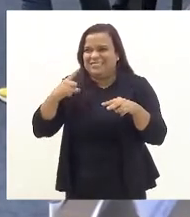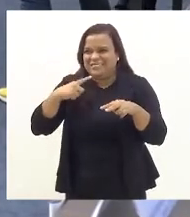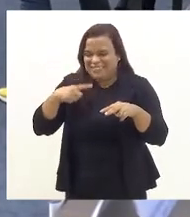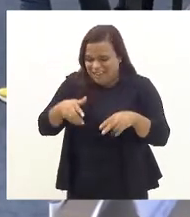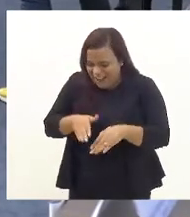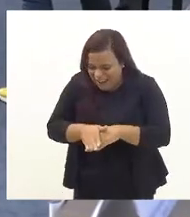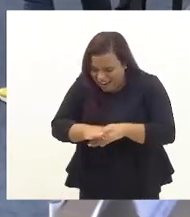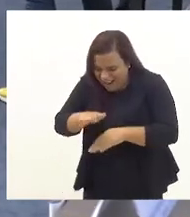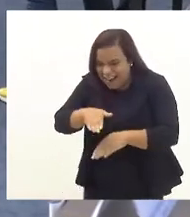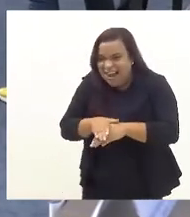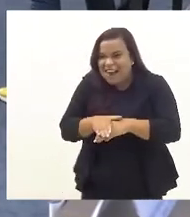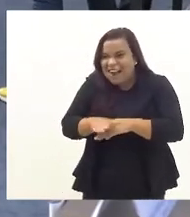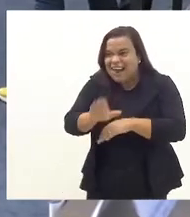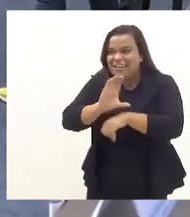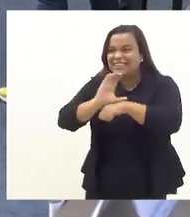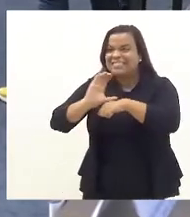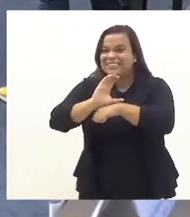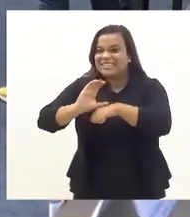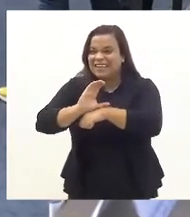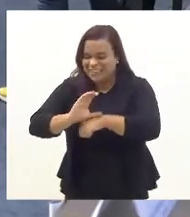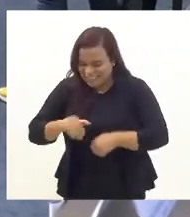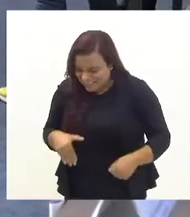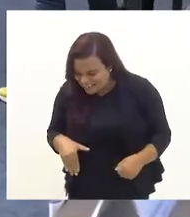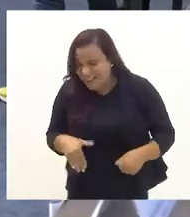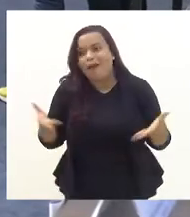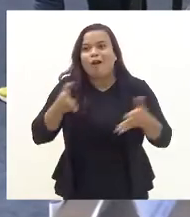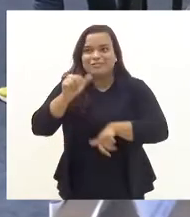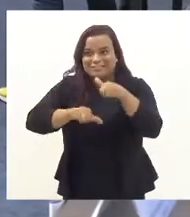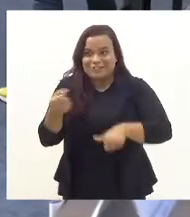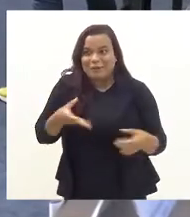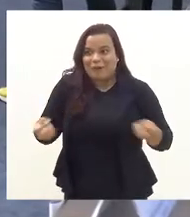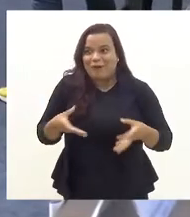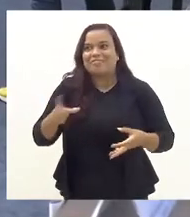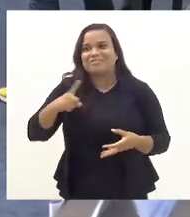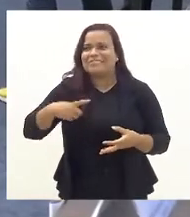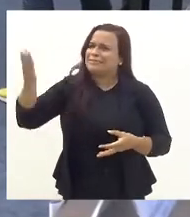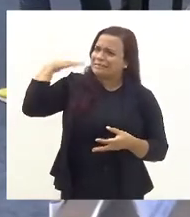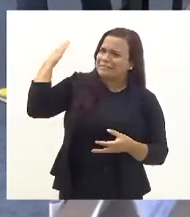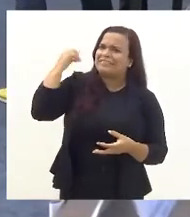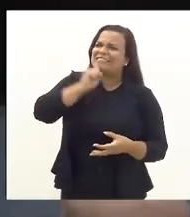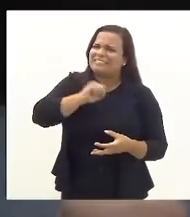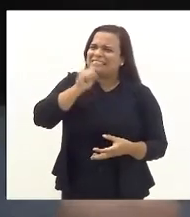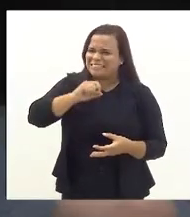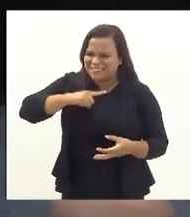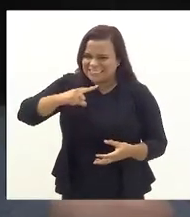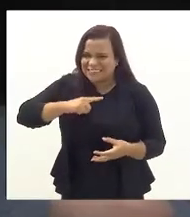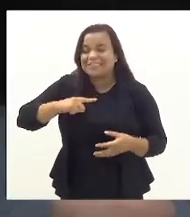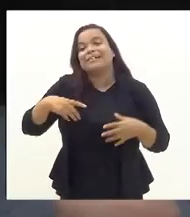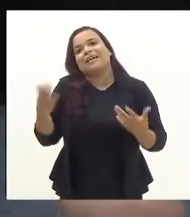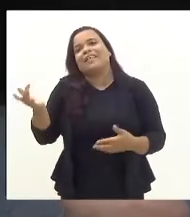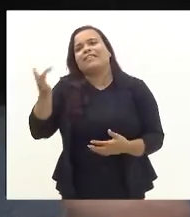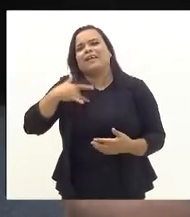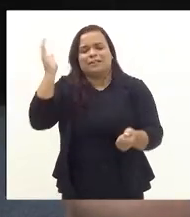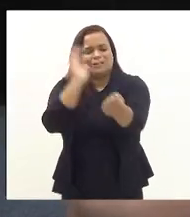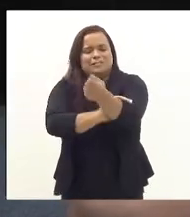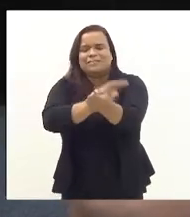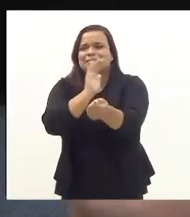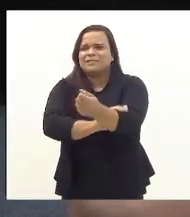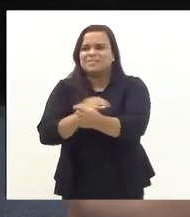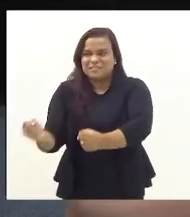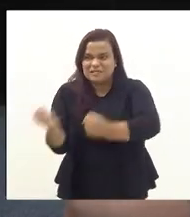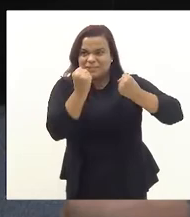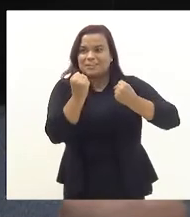concreto, né, hoje em dia está tudo modernizado, né, mas enfim, a gente tem essa coisa no sangue de ser raiz